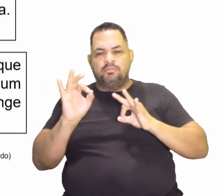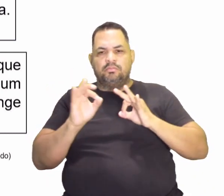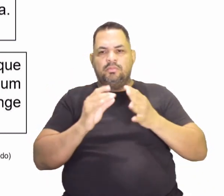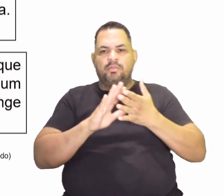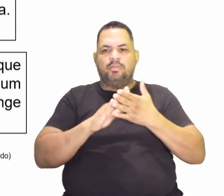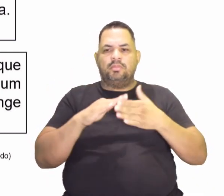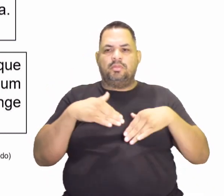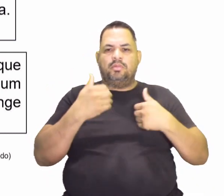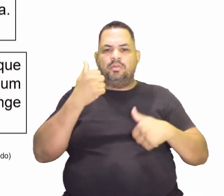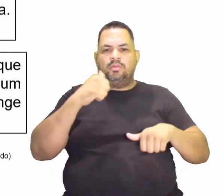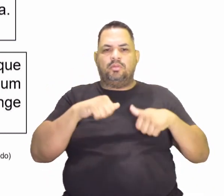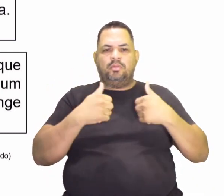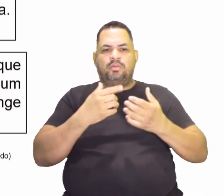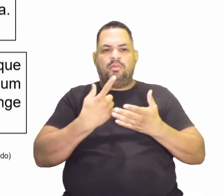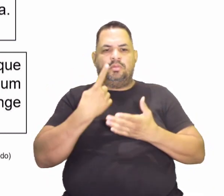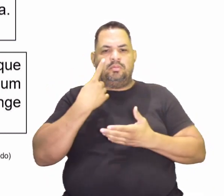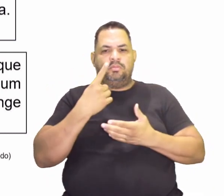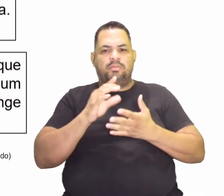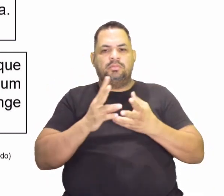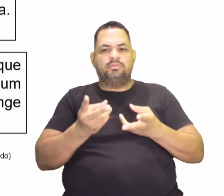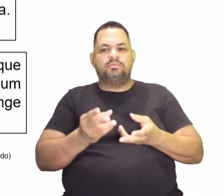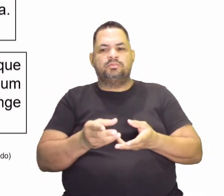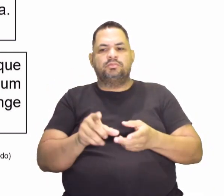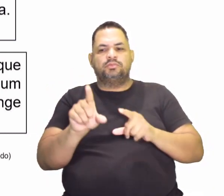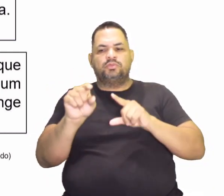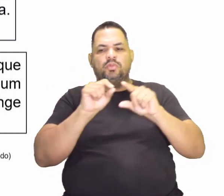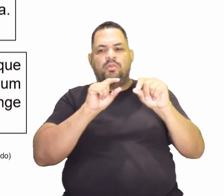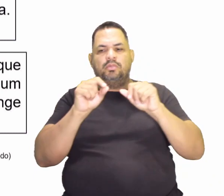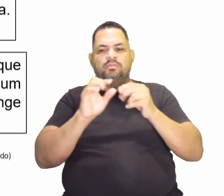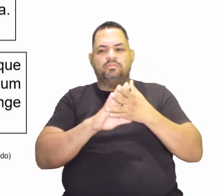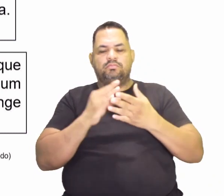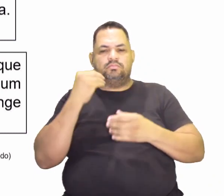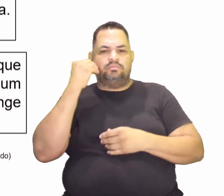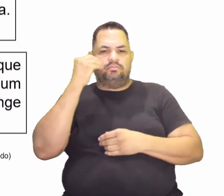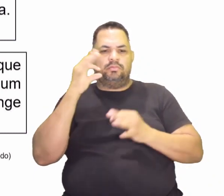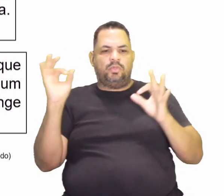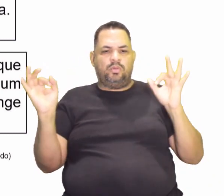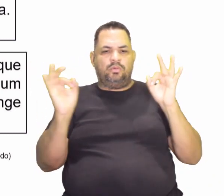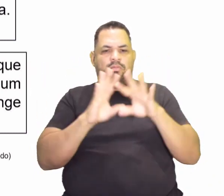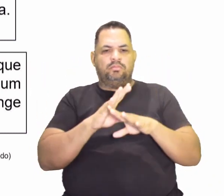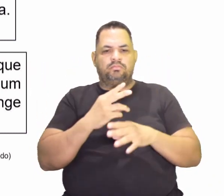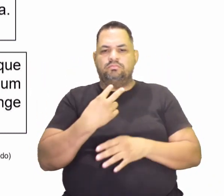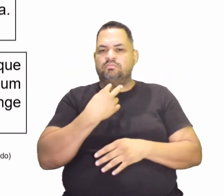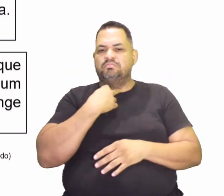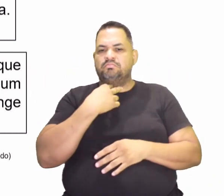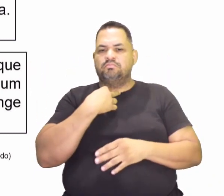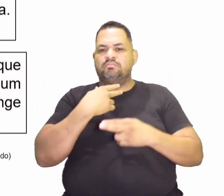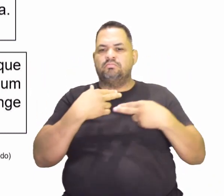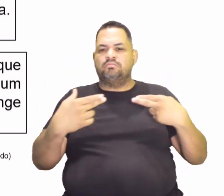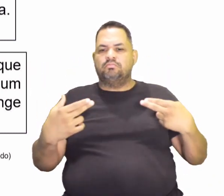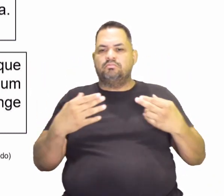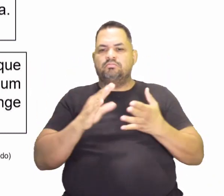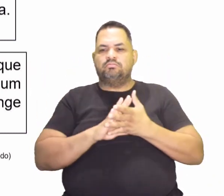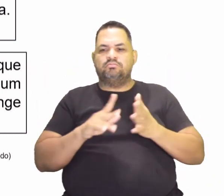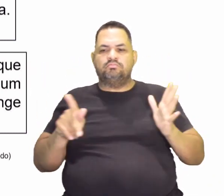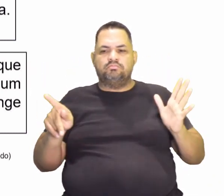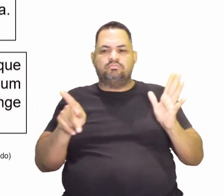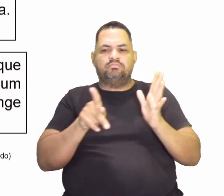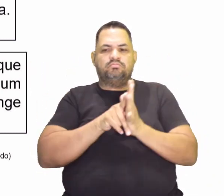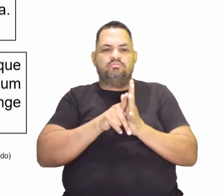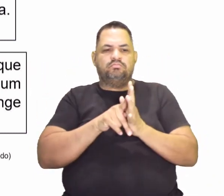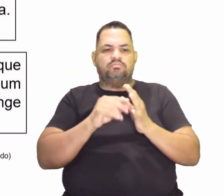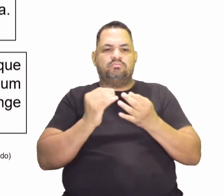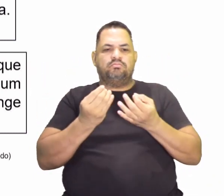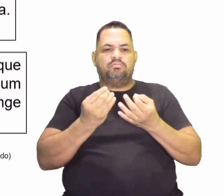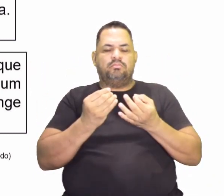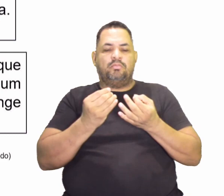E as qualidades são os que optamos pela experiência. Assim, conclui, né, que não podemos conhecer as coisas em sua essência. Tudo